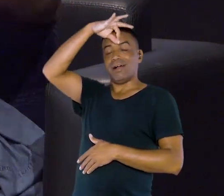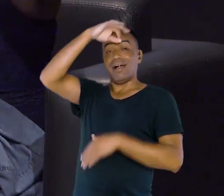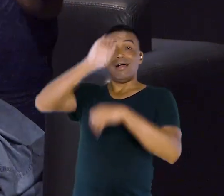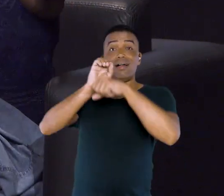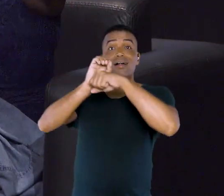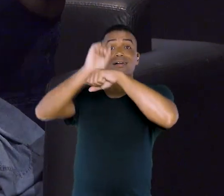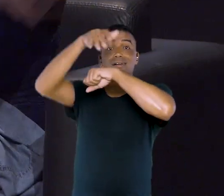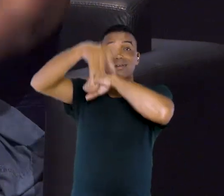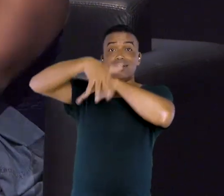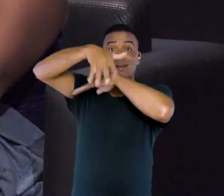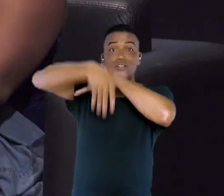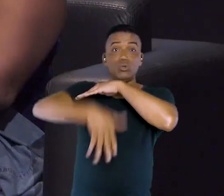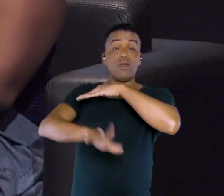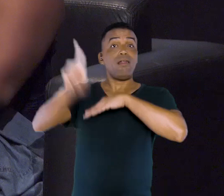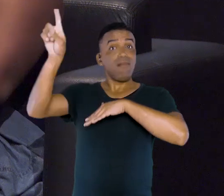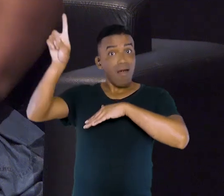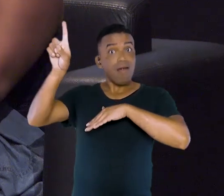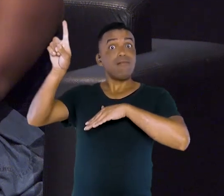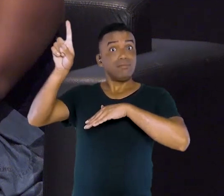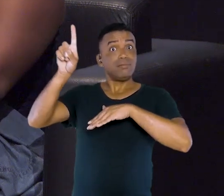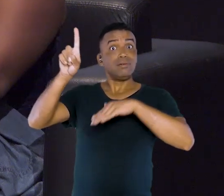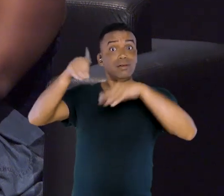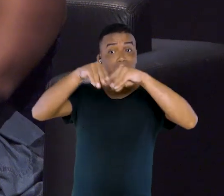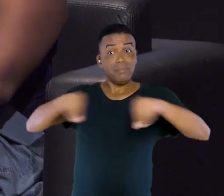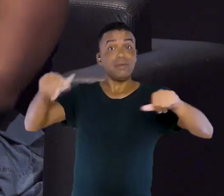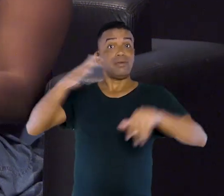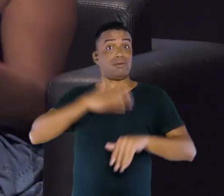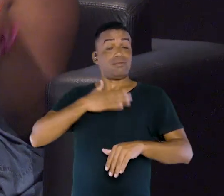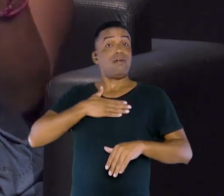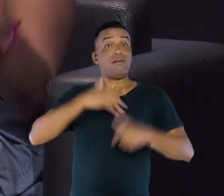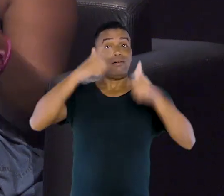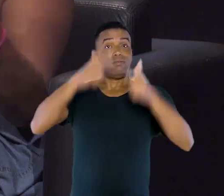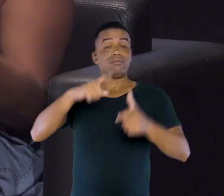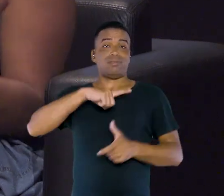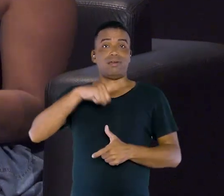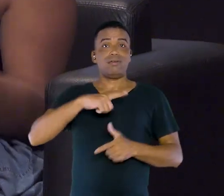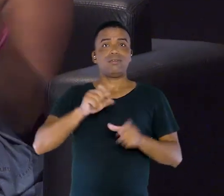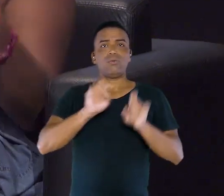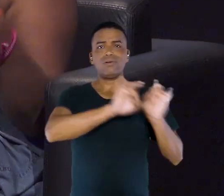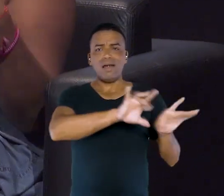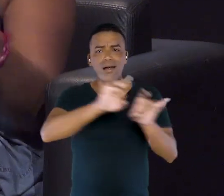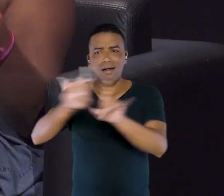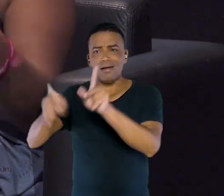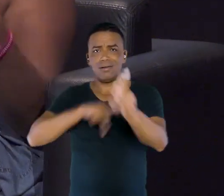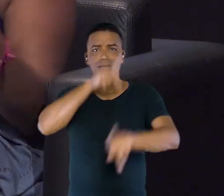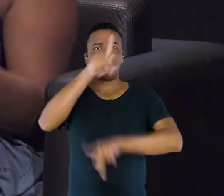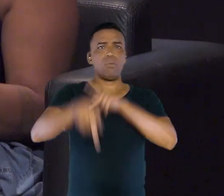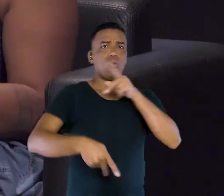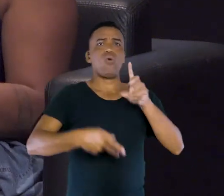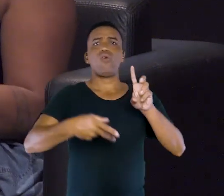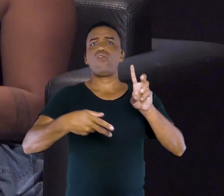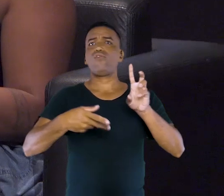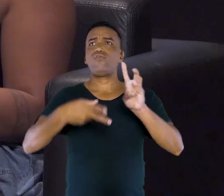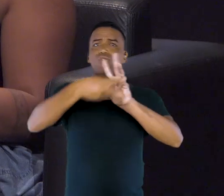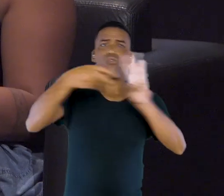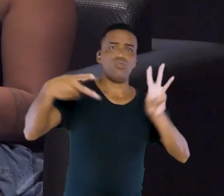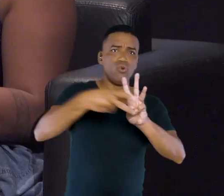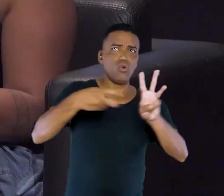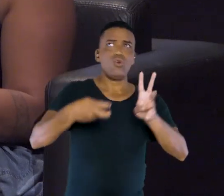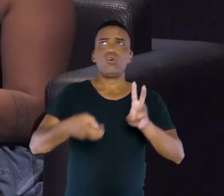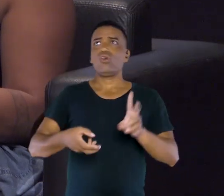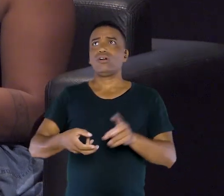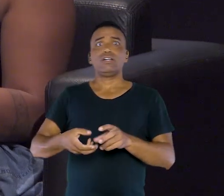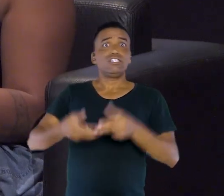que existe lá em Uapuí Cachoeira. Mostrar que cada povo tem essa diversidade de saberes,